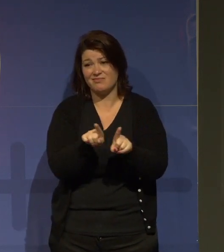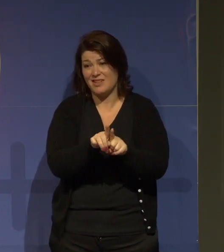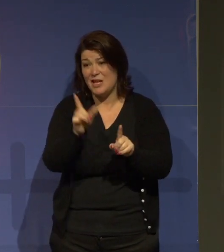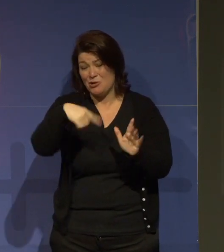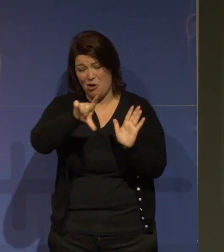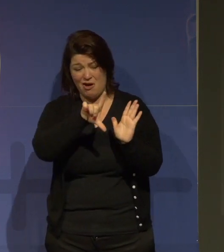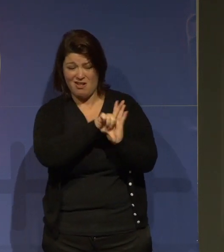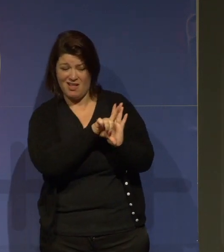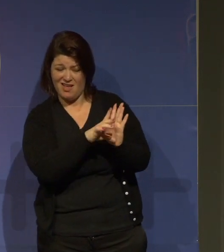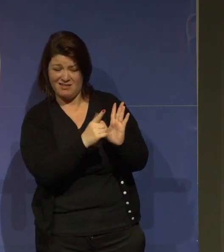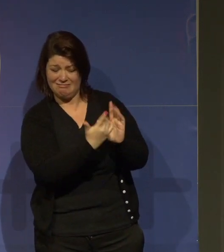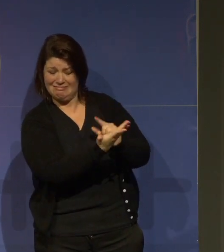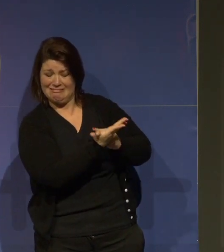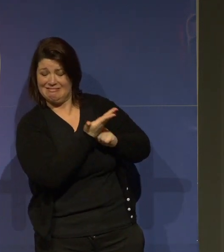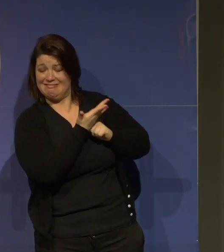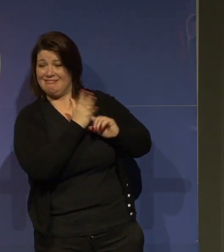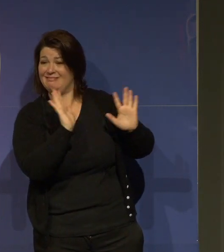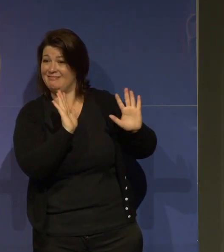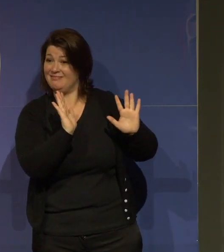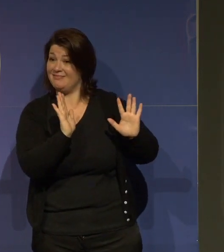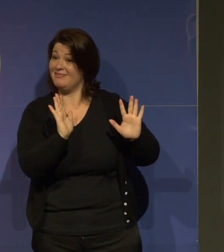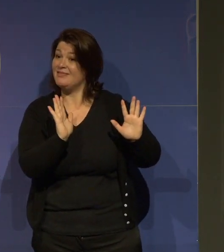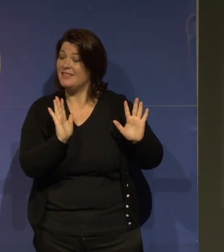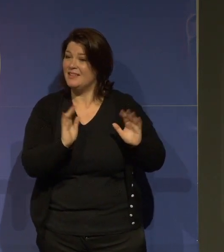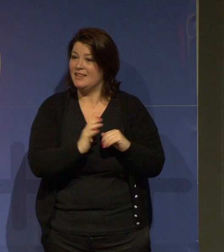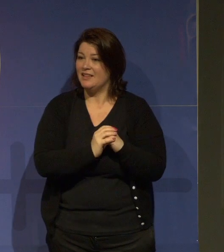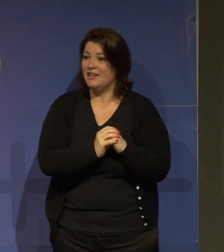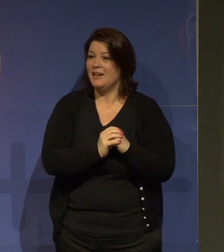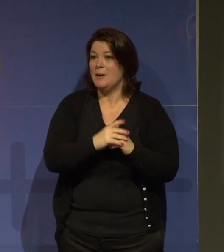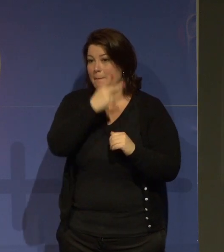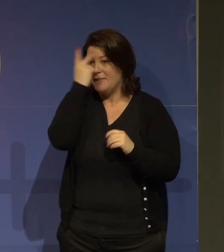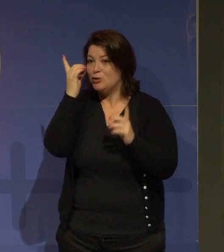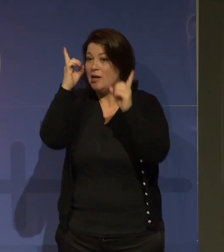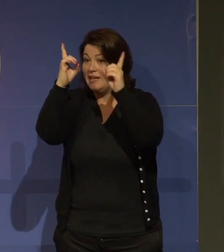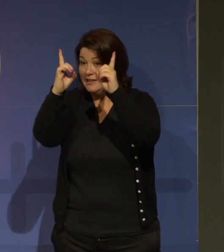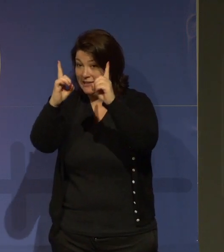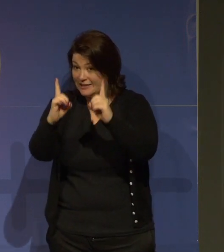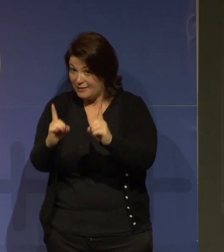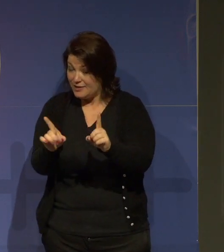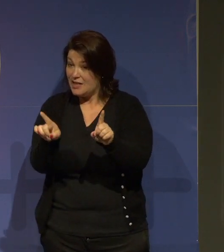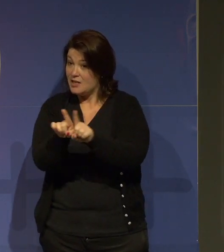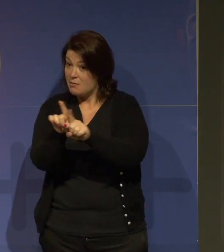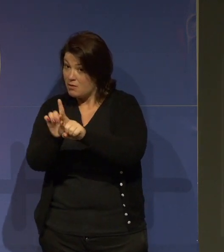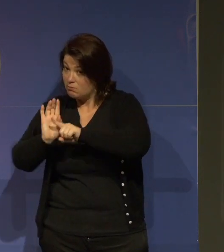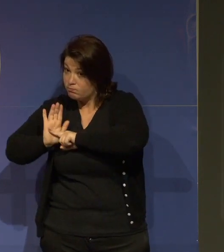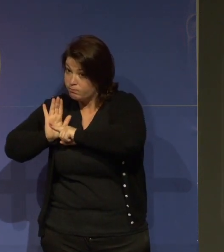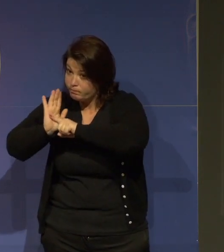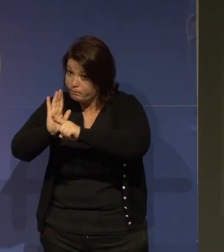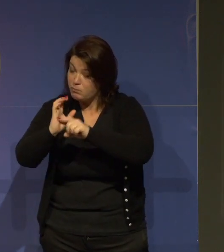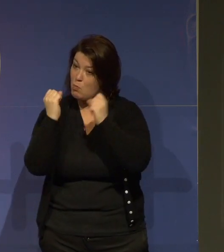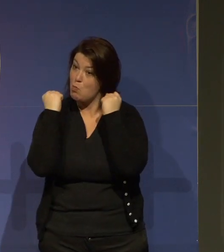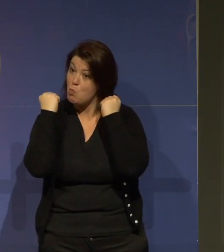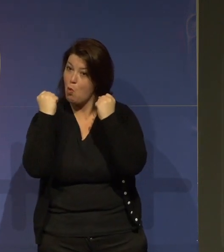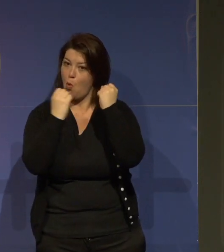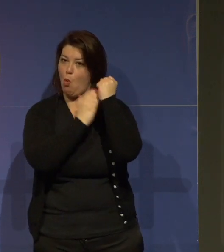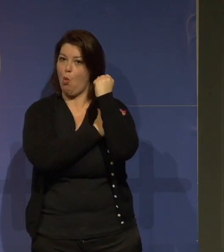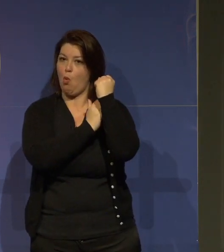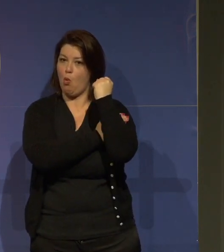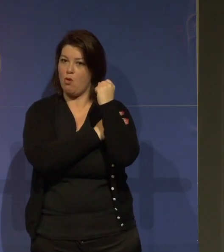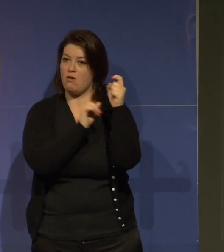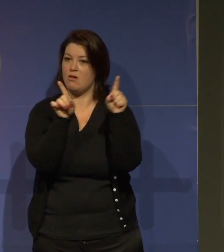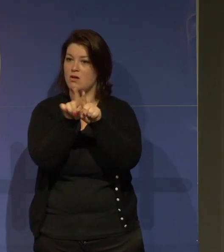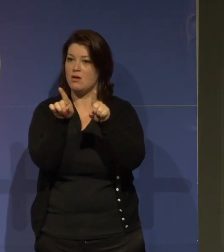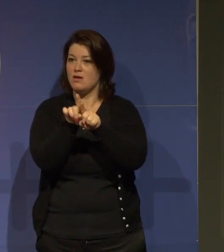gente não tem esse reforço tão grande. As pessoas com deficiência, a gente está empoderando e trazendo as pessoas para o movimento cada